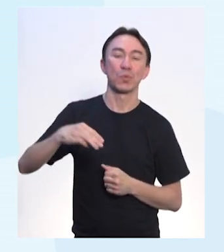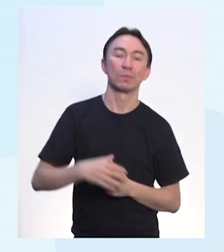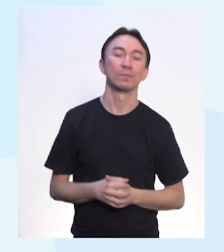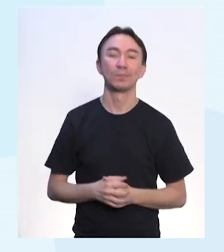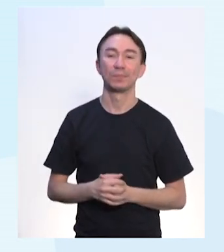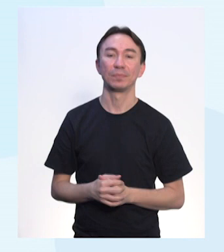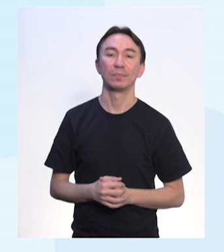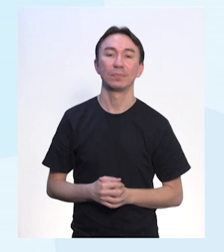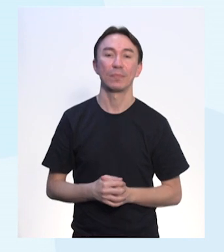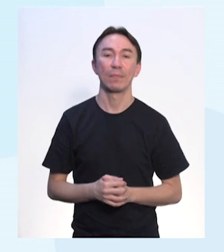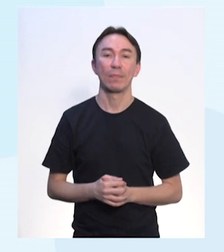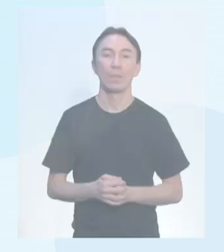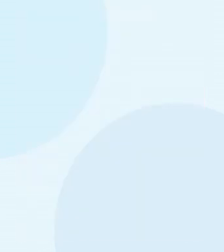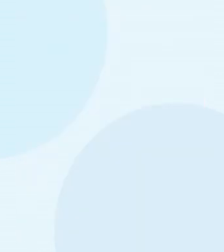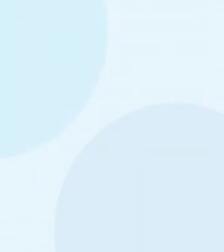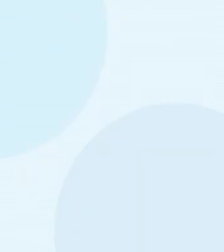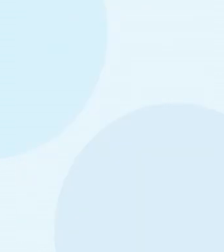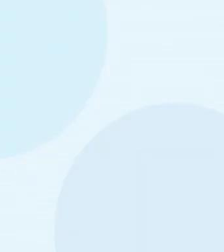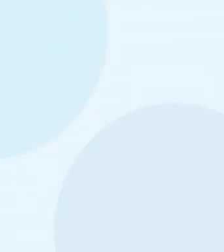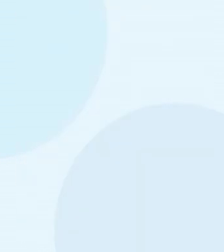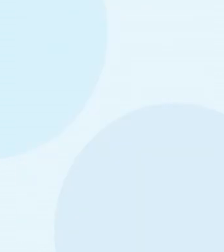lá.